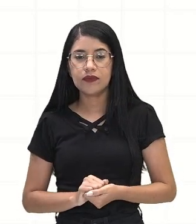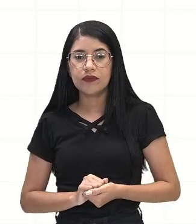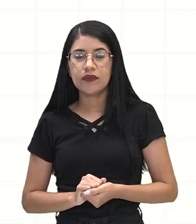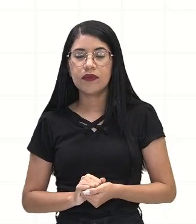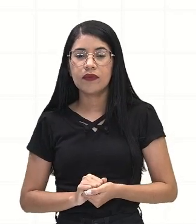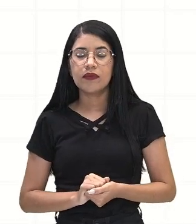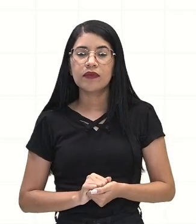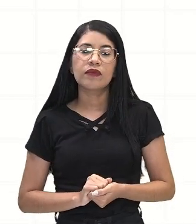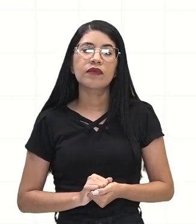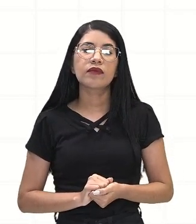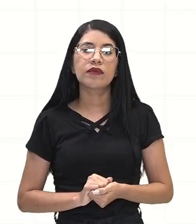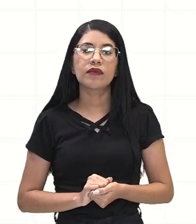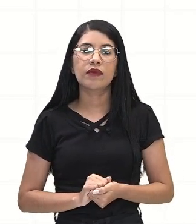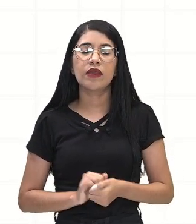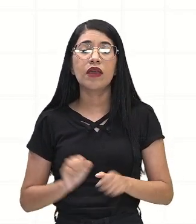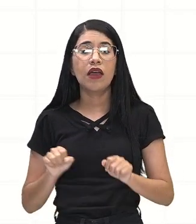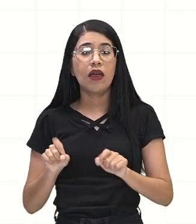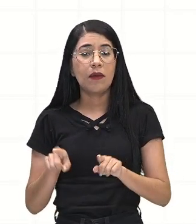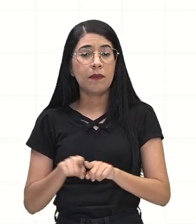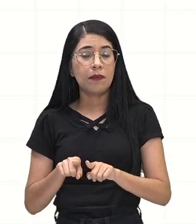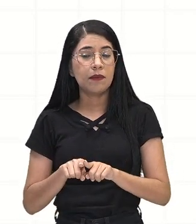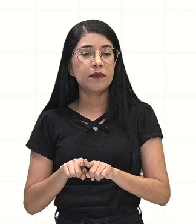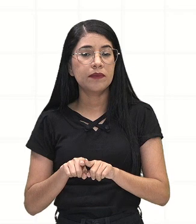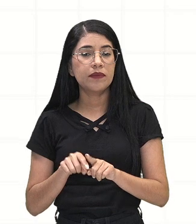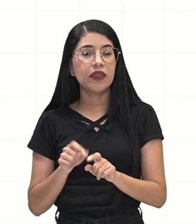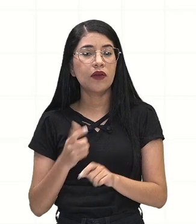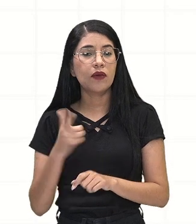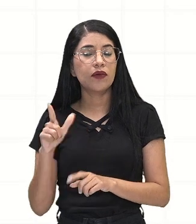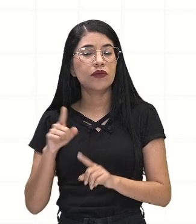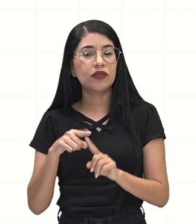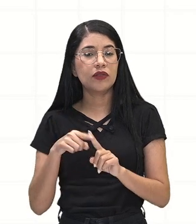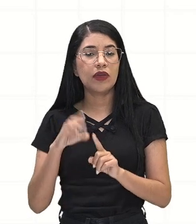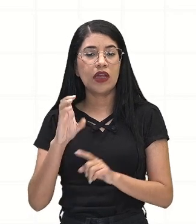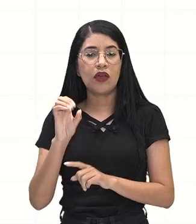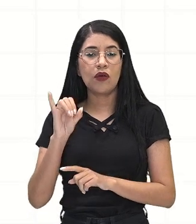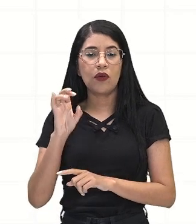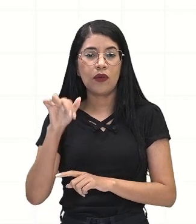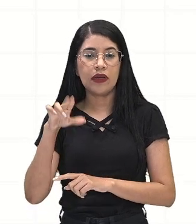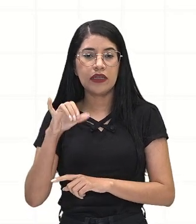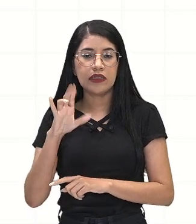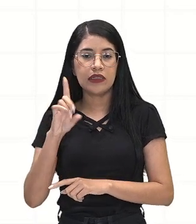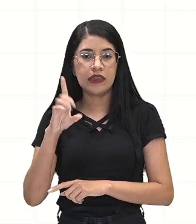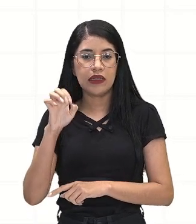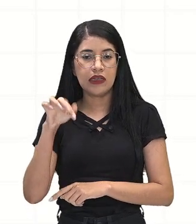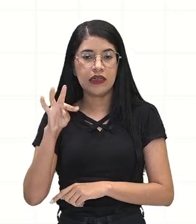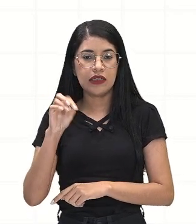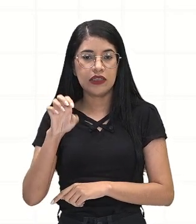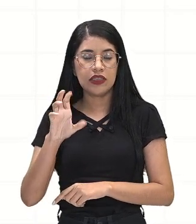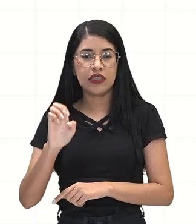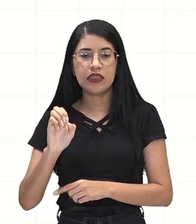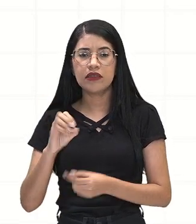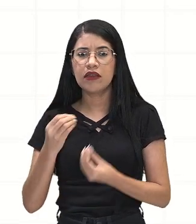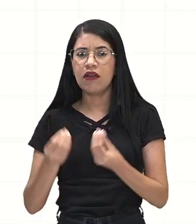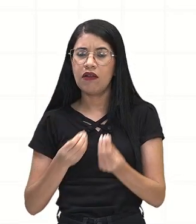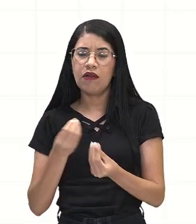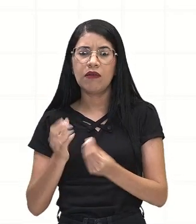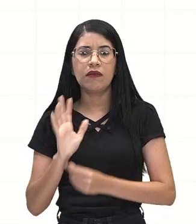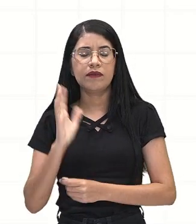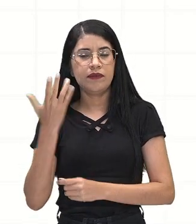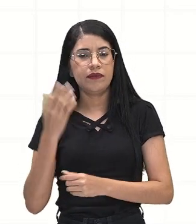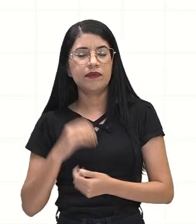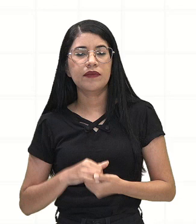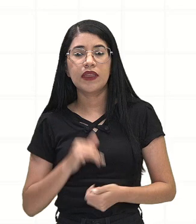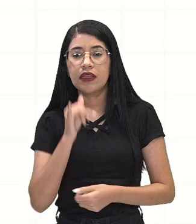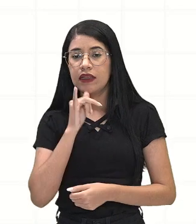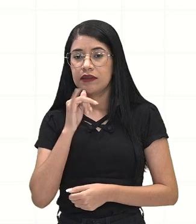Também eu posso ter retas coincidentes, Retas coincidentes é assim, eu tenho aqui a minha